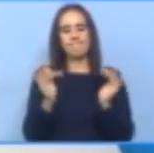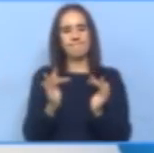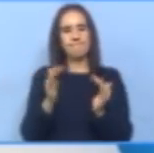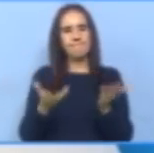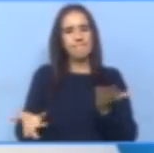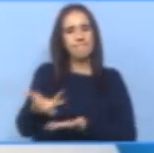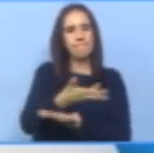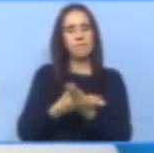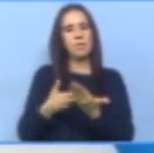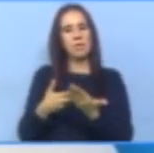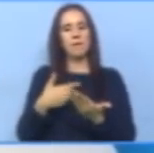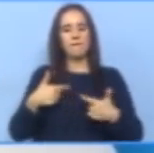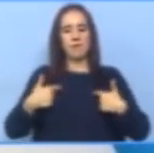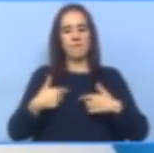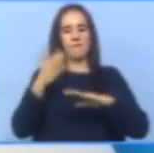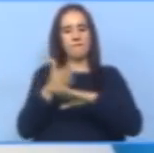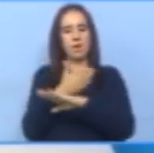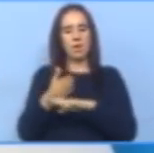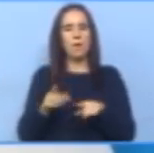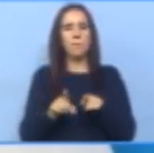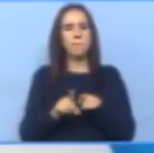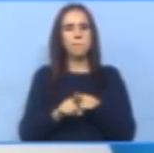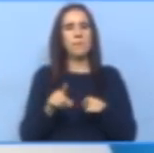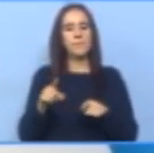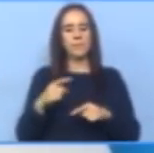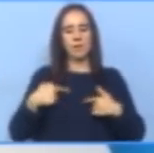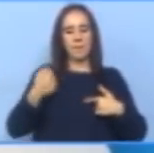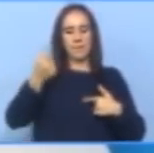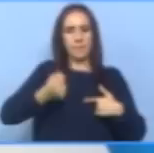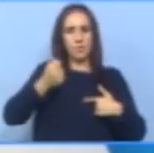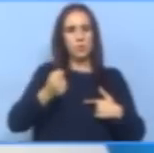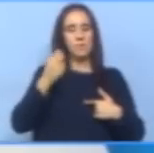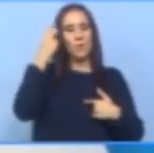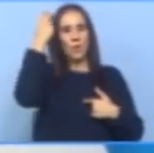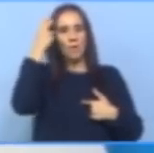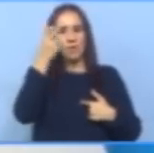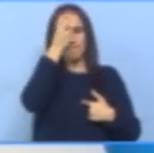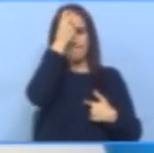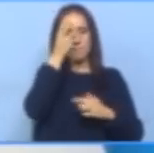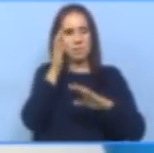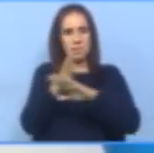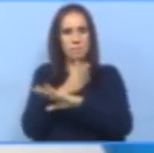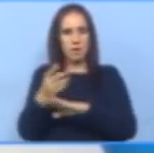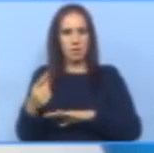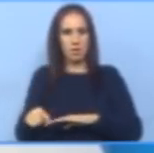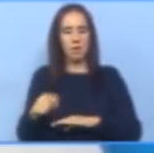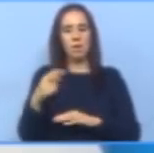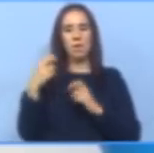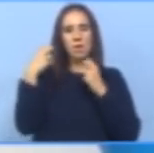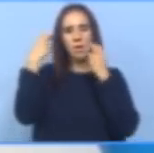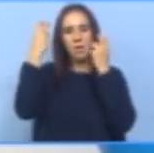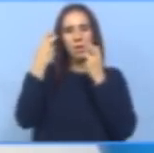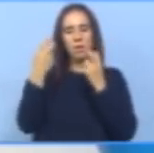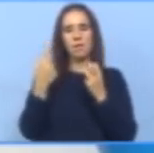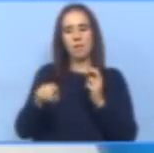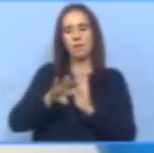separará uns dos outros, como o pastor separa as ovelhas dos cabritos. E colocará as ovelhas à sua